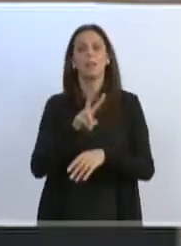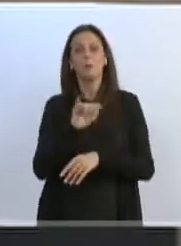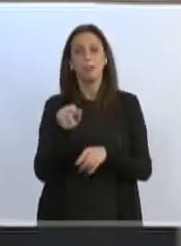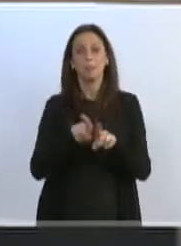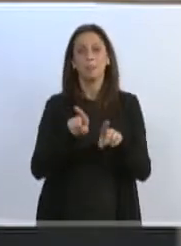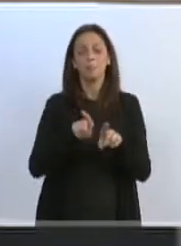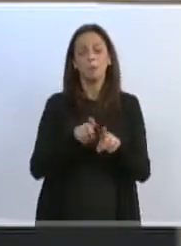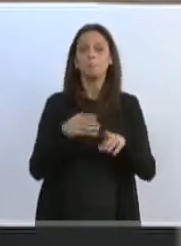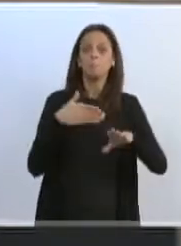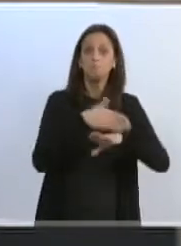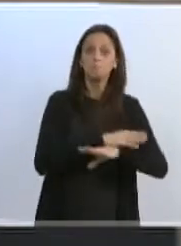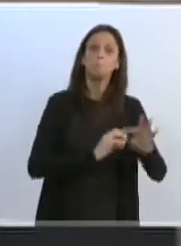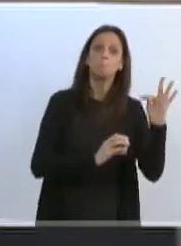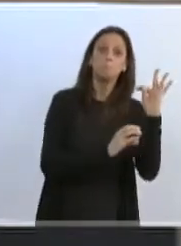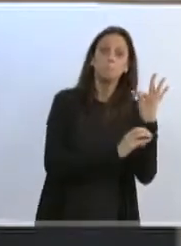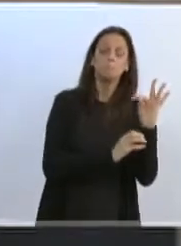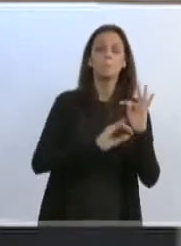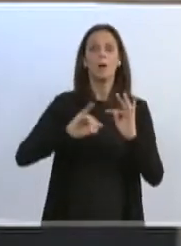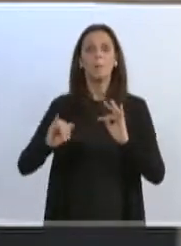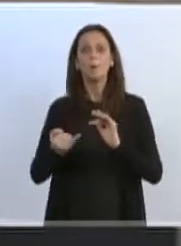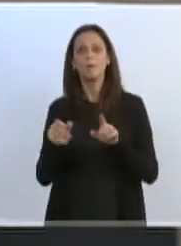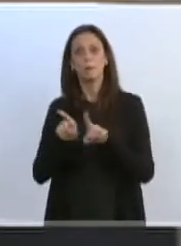muitas visitas